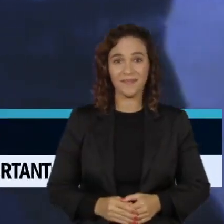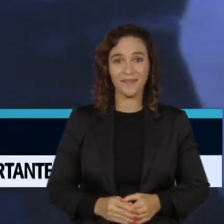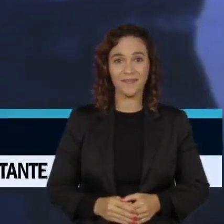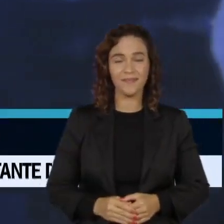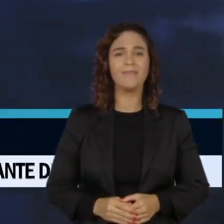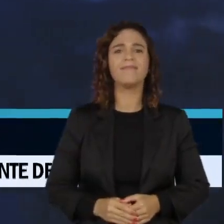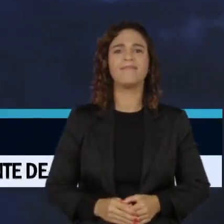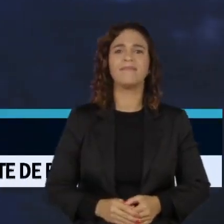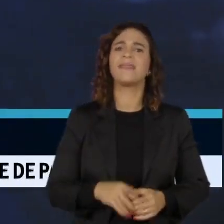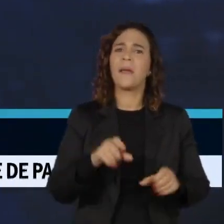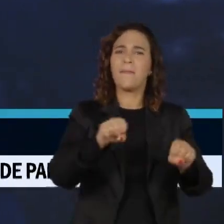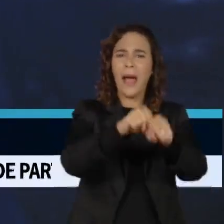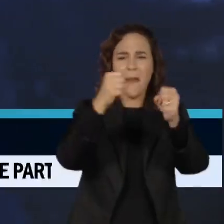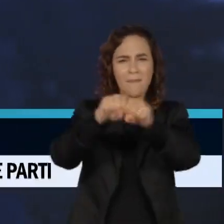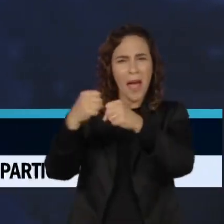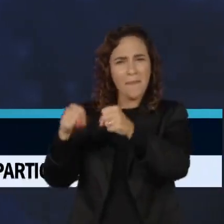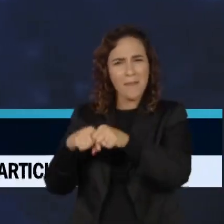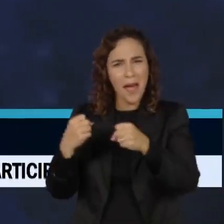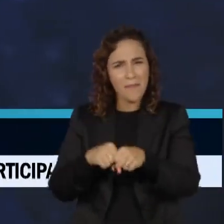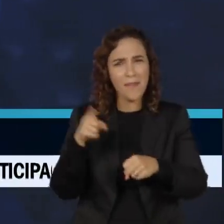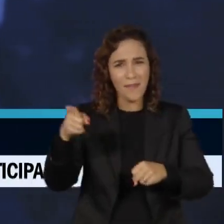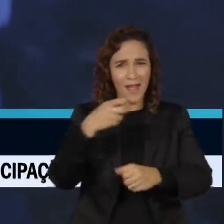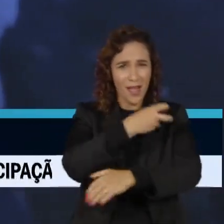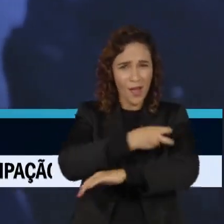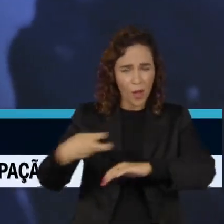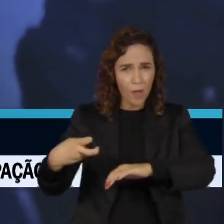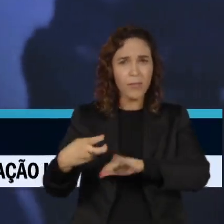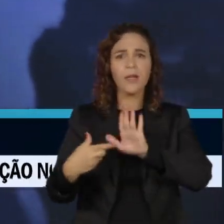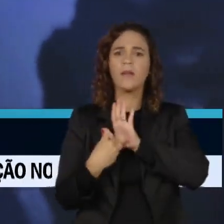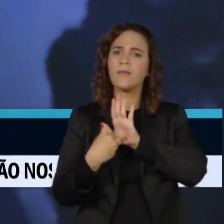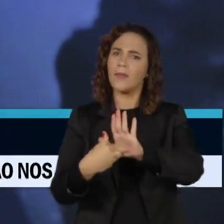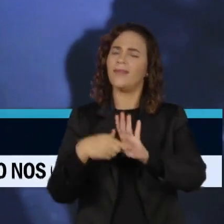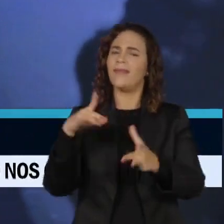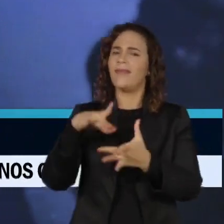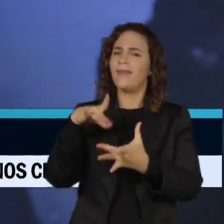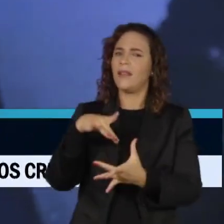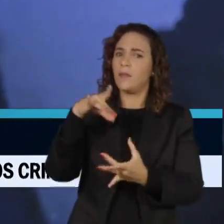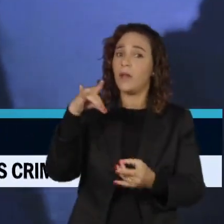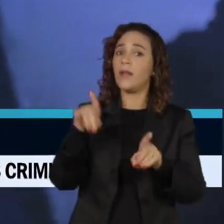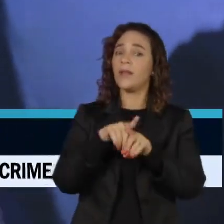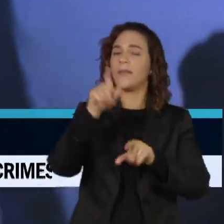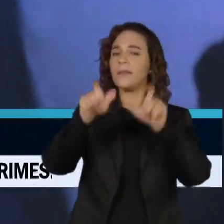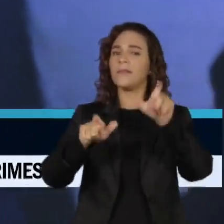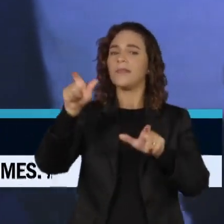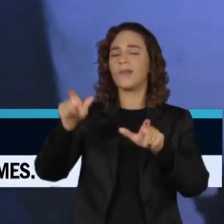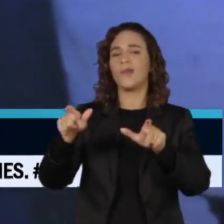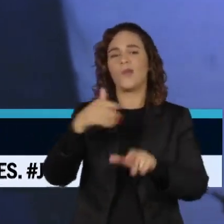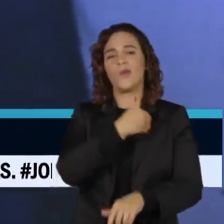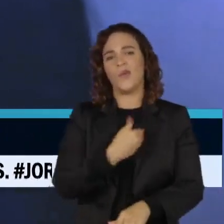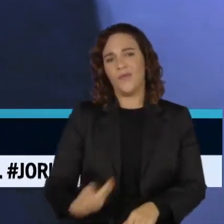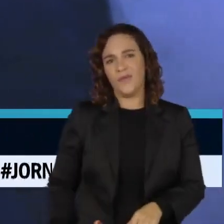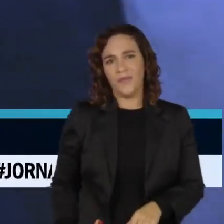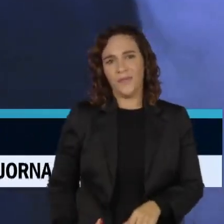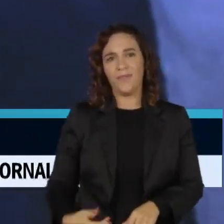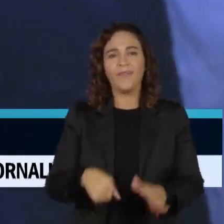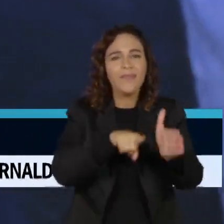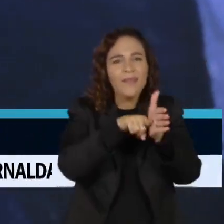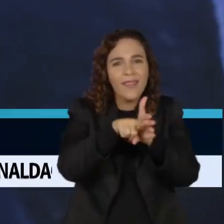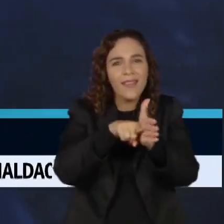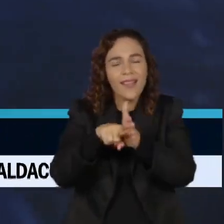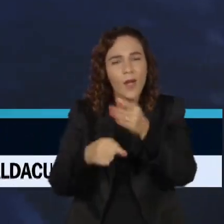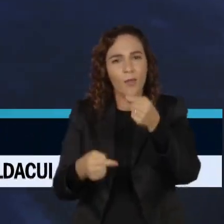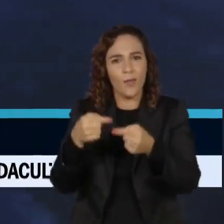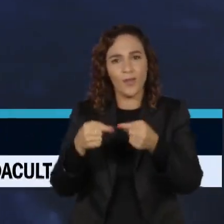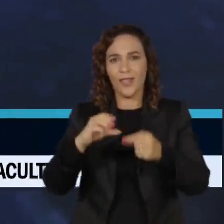O quebra-quebra golpista revelou muitas faces da nossa democracia e dos governantes. O cientista político Carlos Mello,